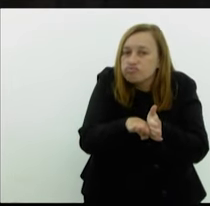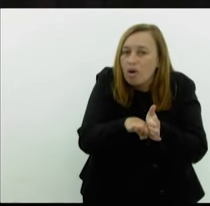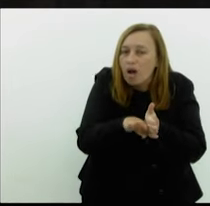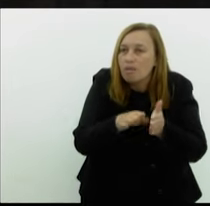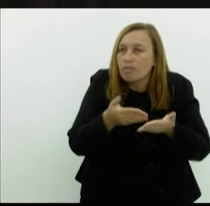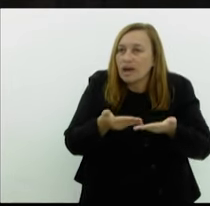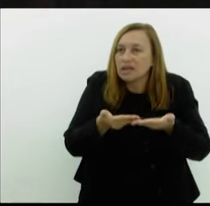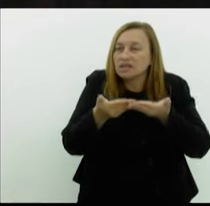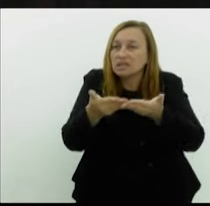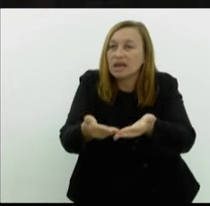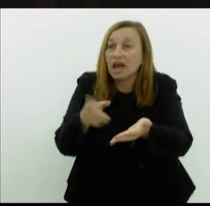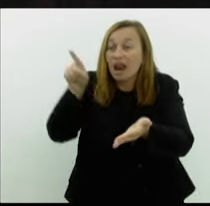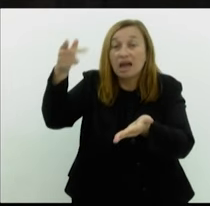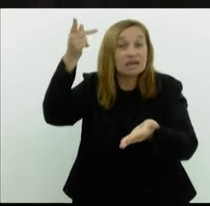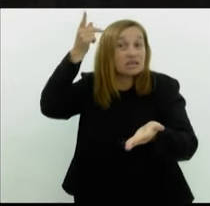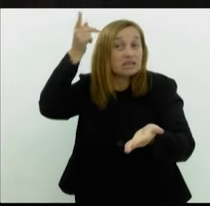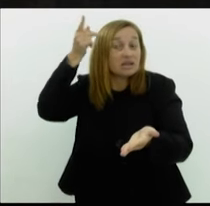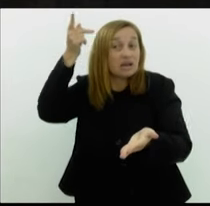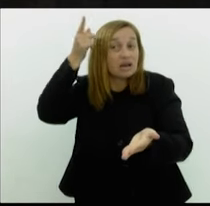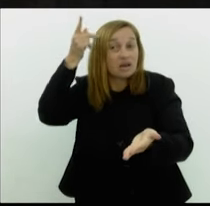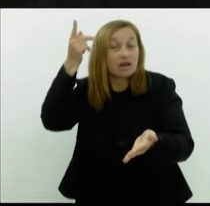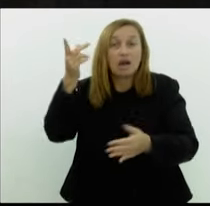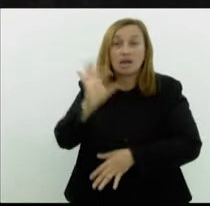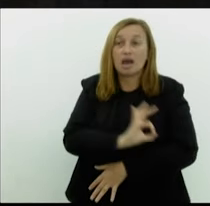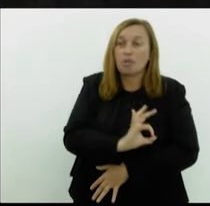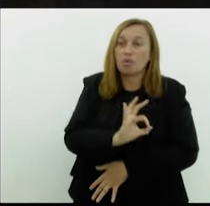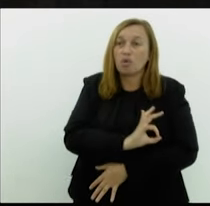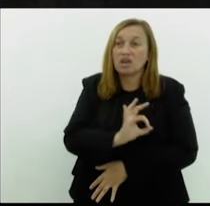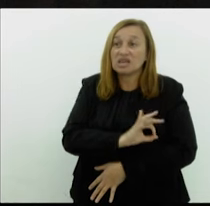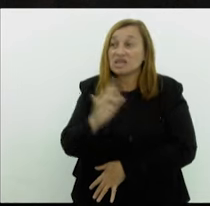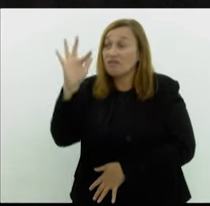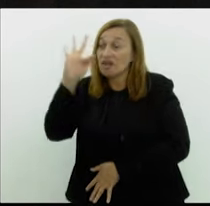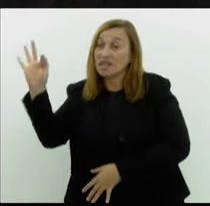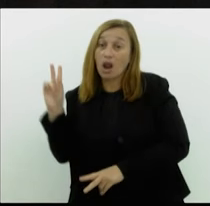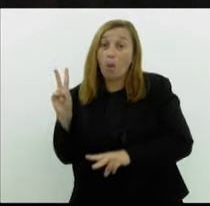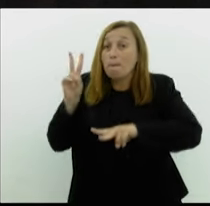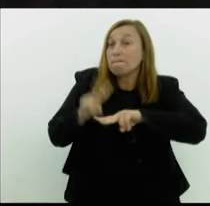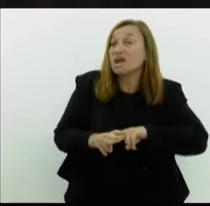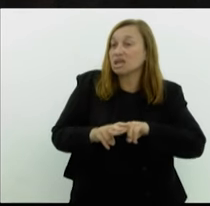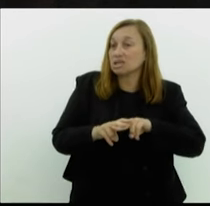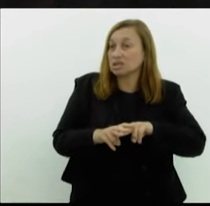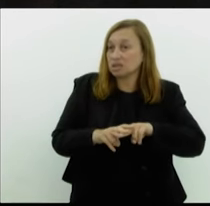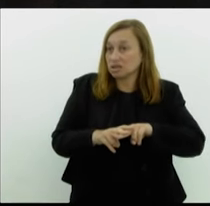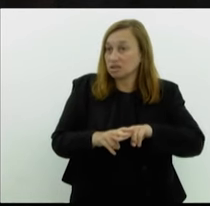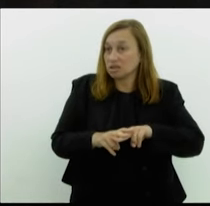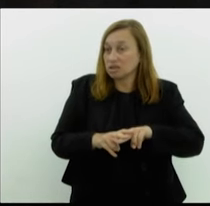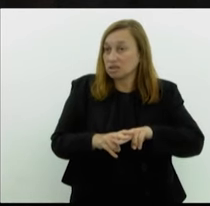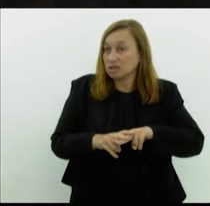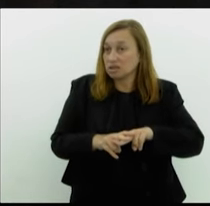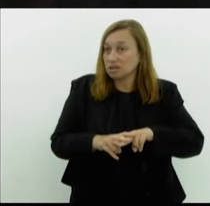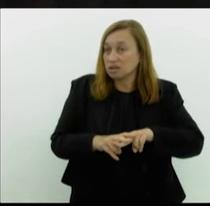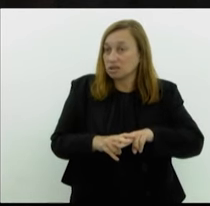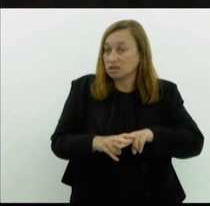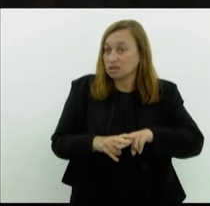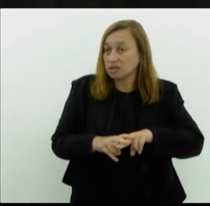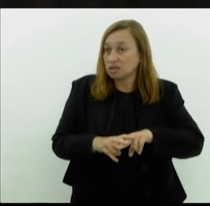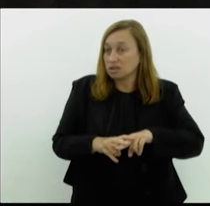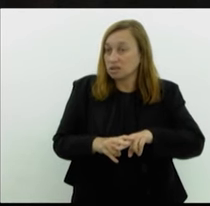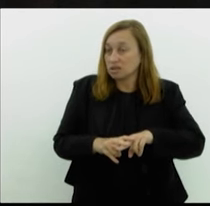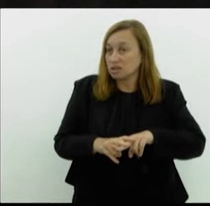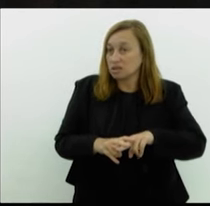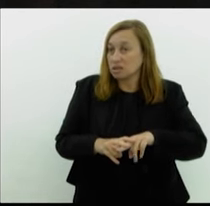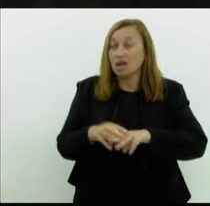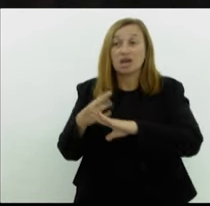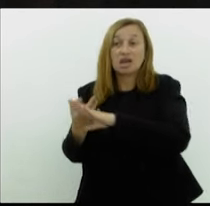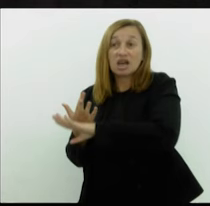Paulo. E a Polícia Rodoviária Federal o apreendeu em Caxias, na